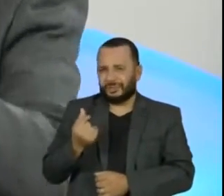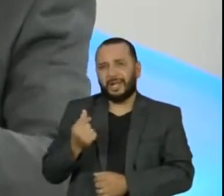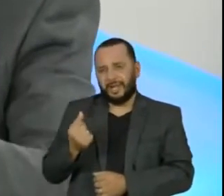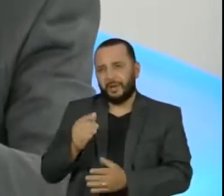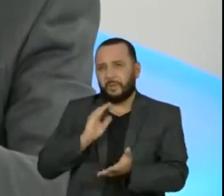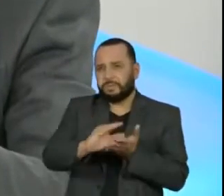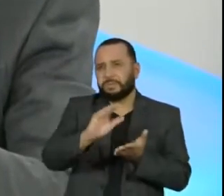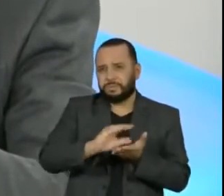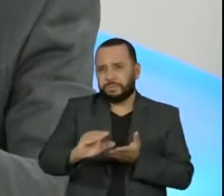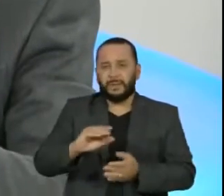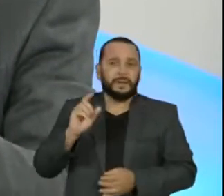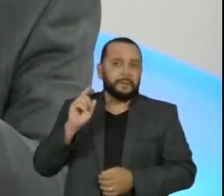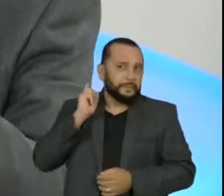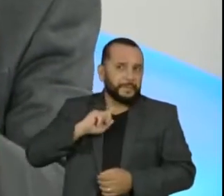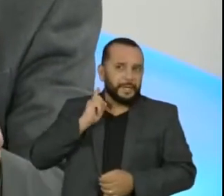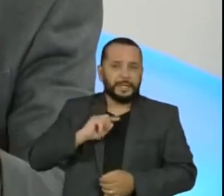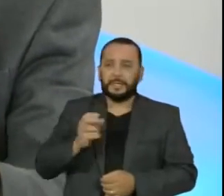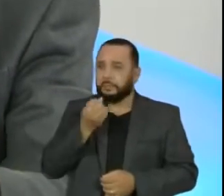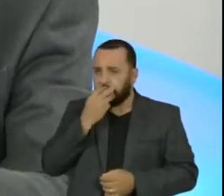que traga.